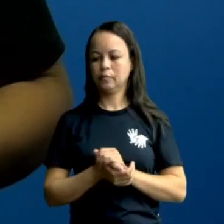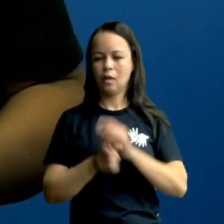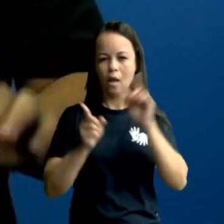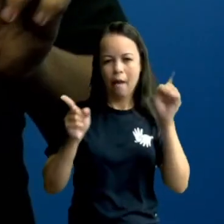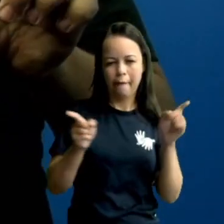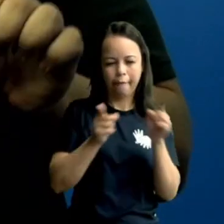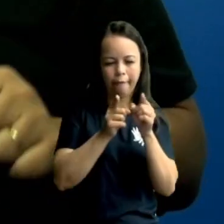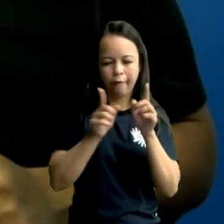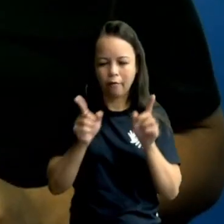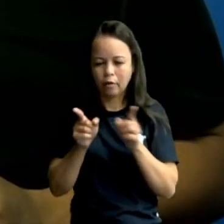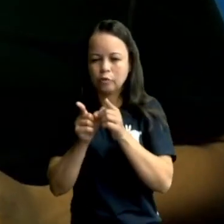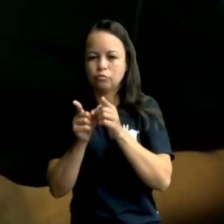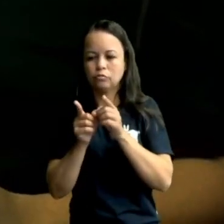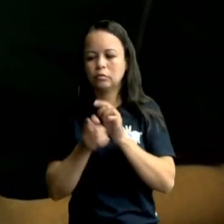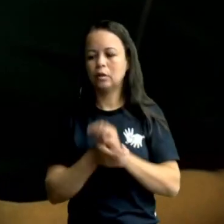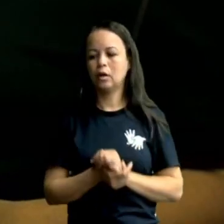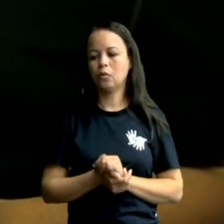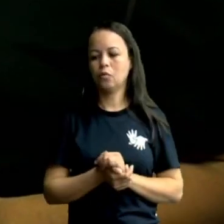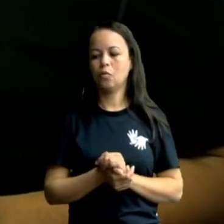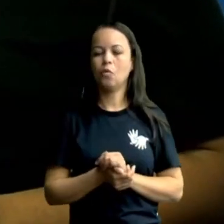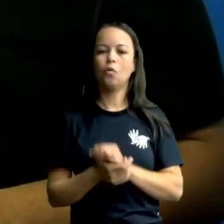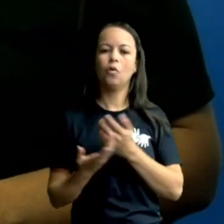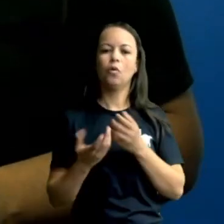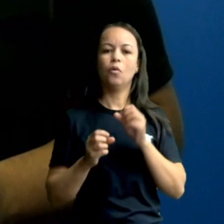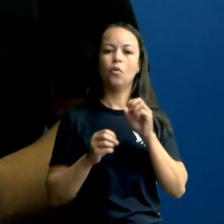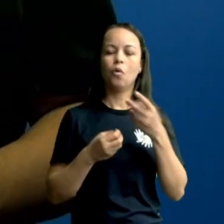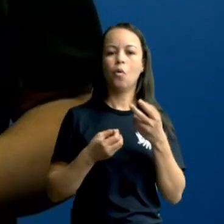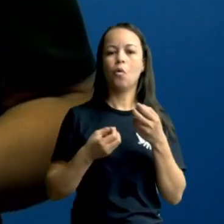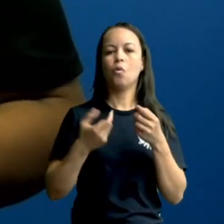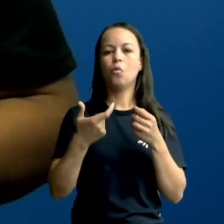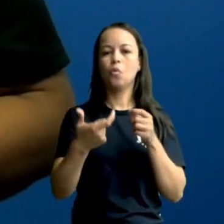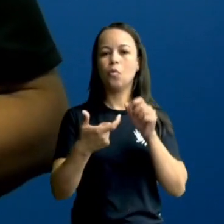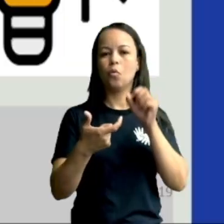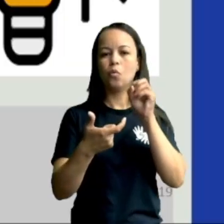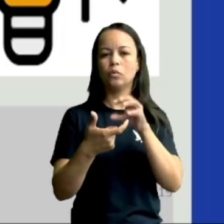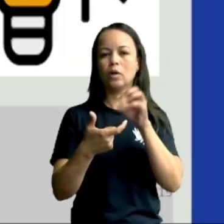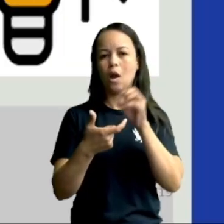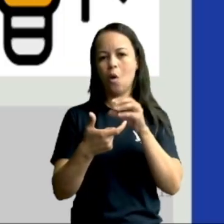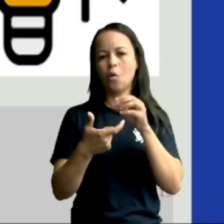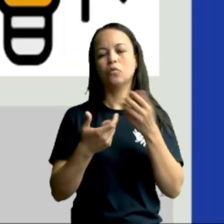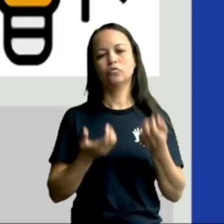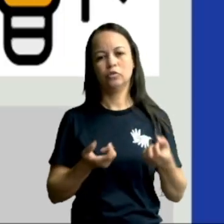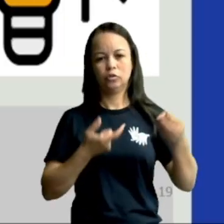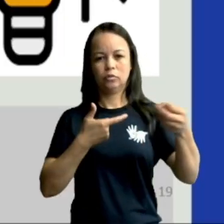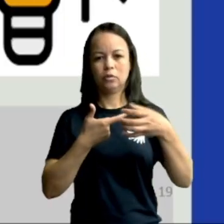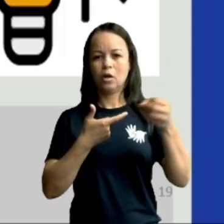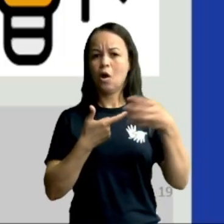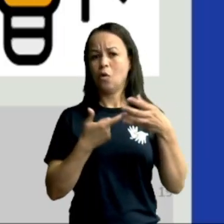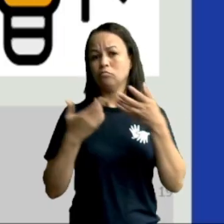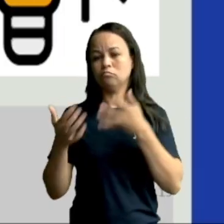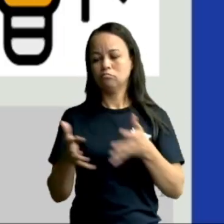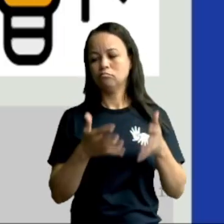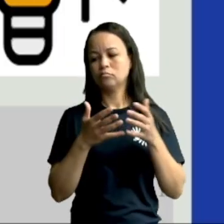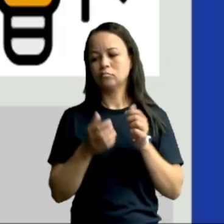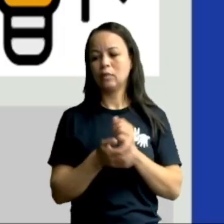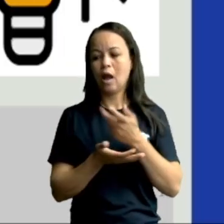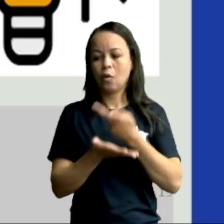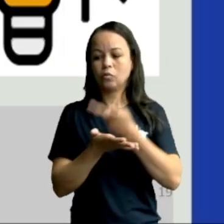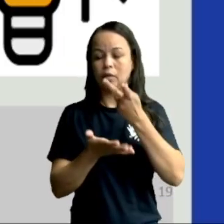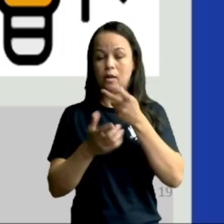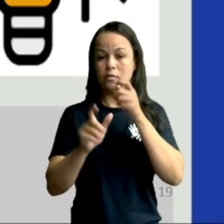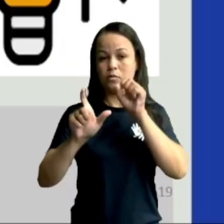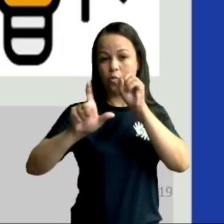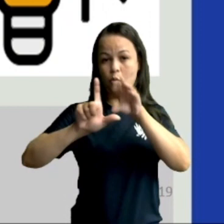neologismo, tá bom? Vamos aprender cada um deles. Primeiro, o hibridismo. Ocorre quando